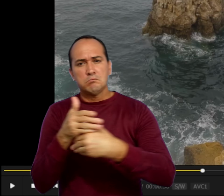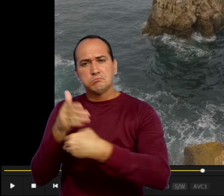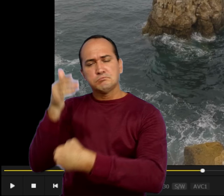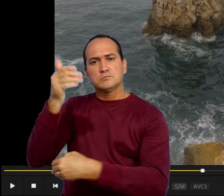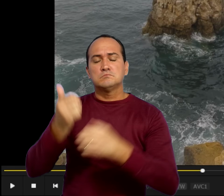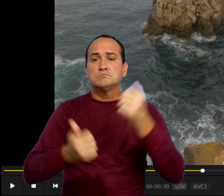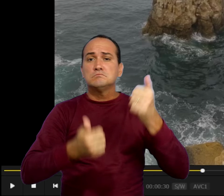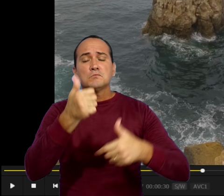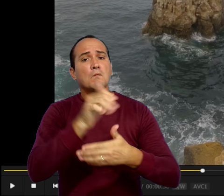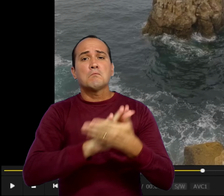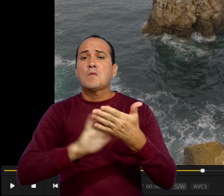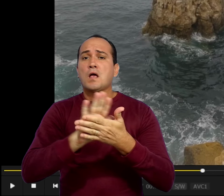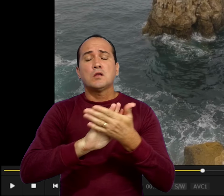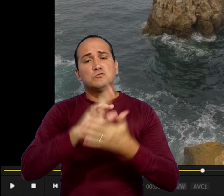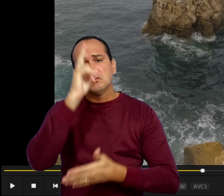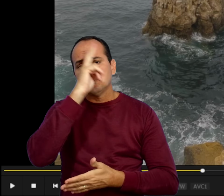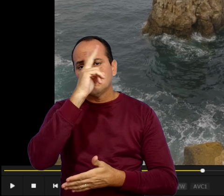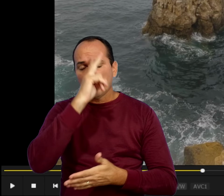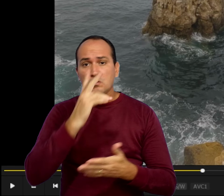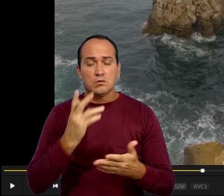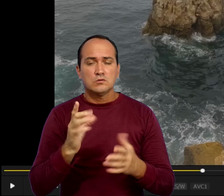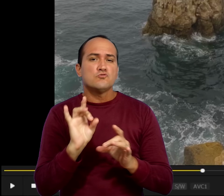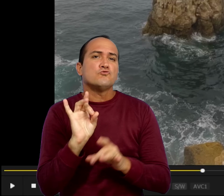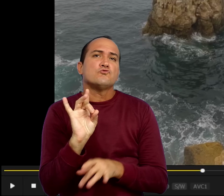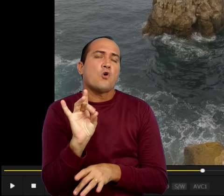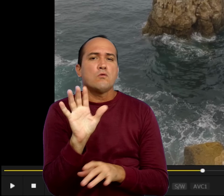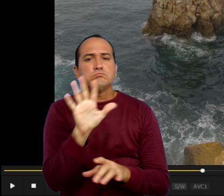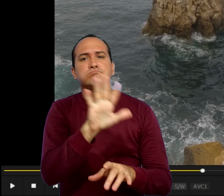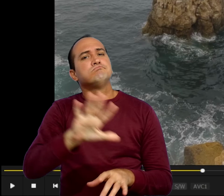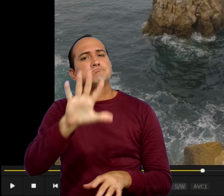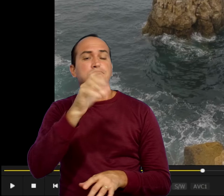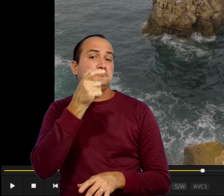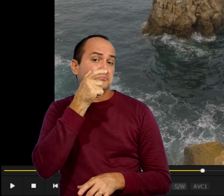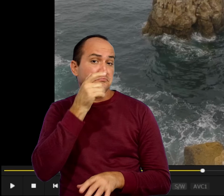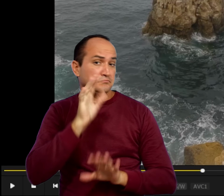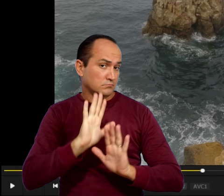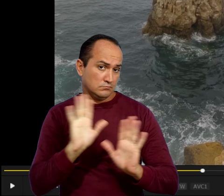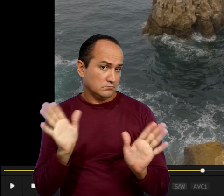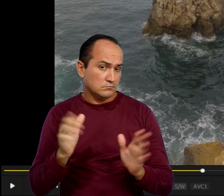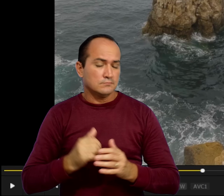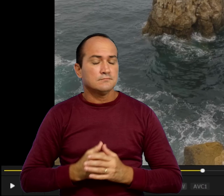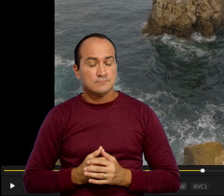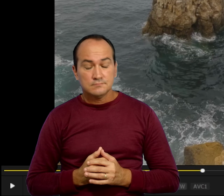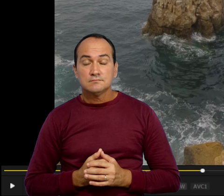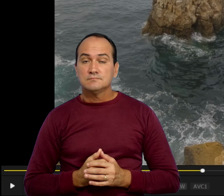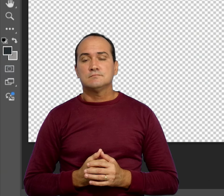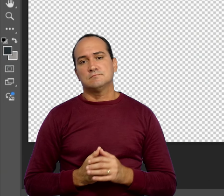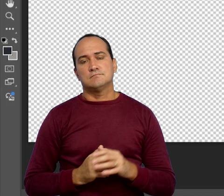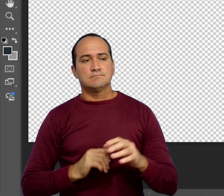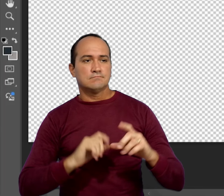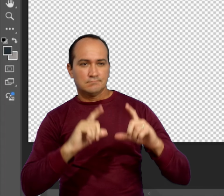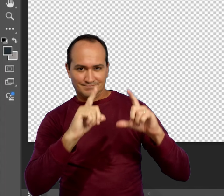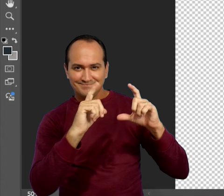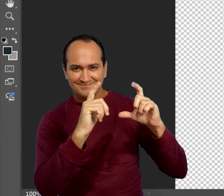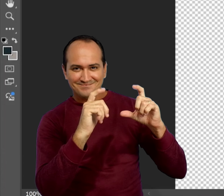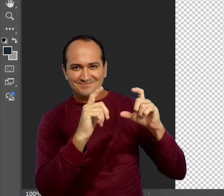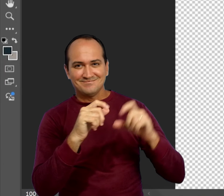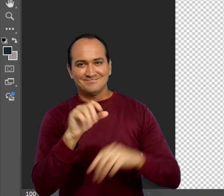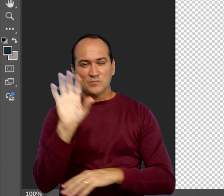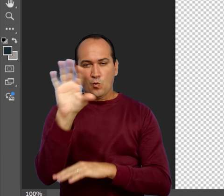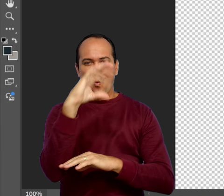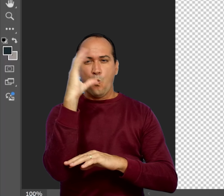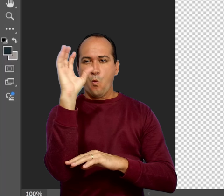não contava nada, não trazia assim uma história. Então era só uma paisagem interessante. Então eu peguei aqui